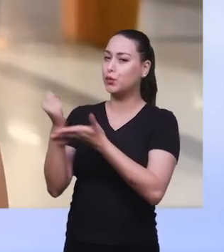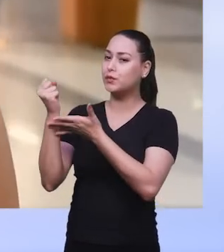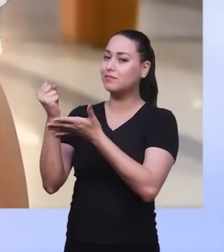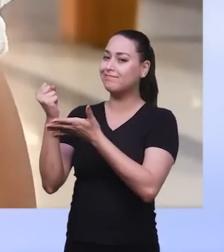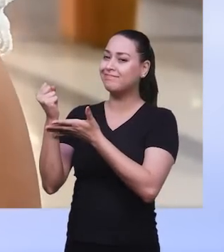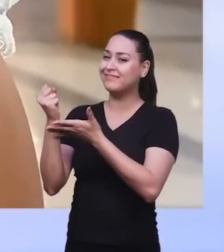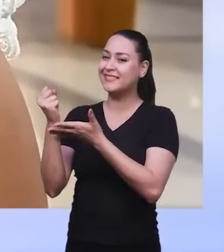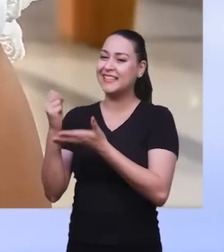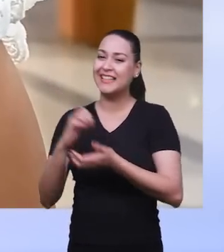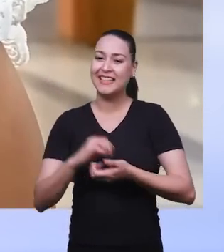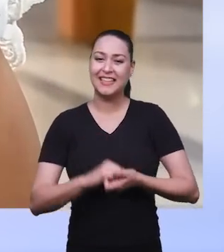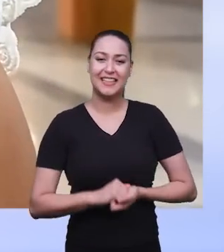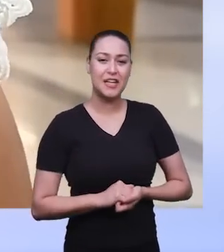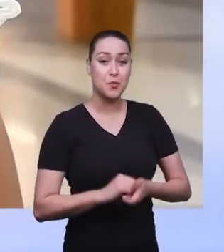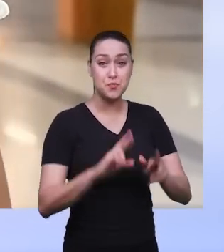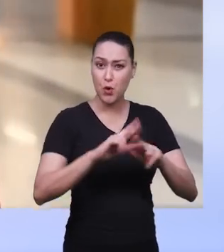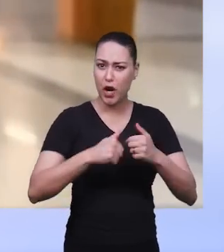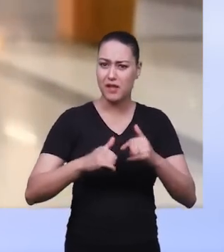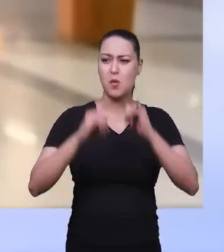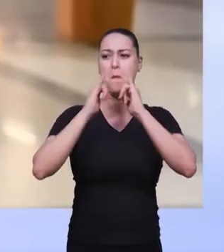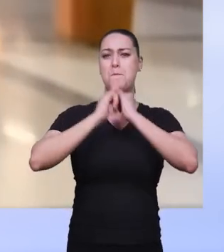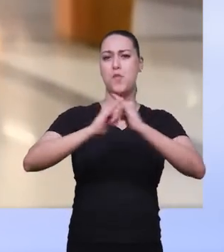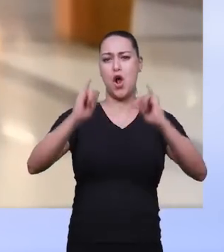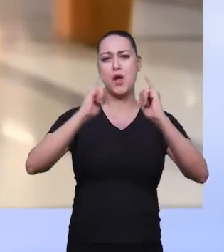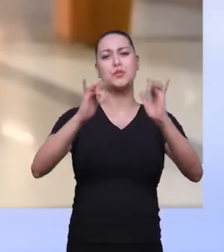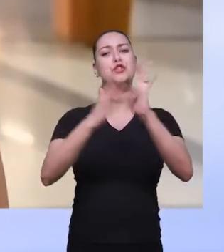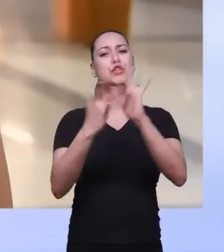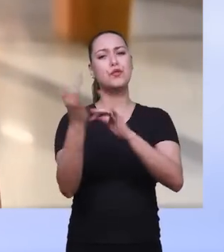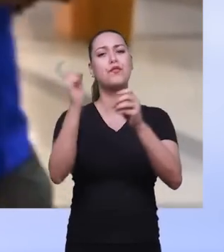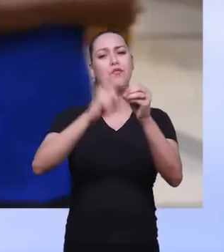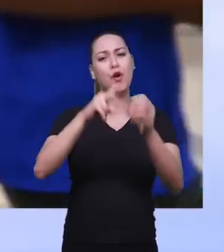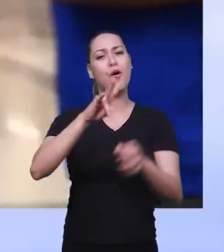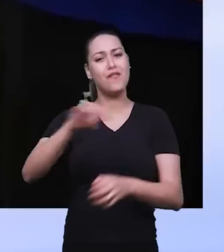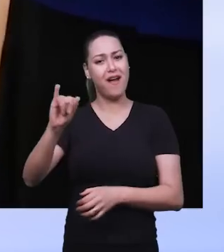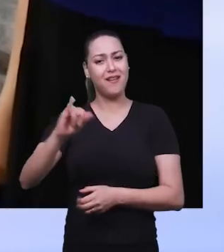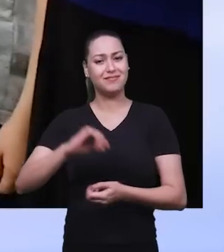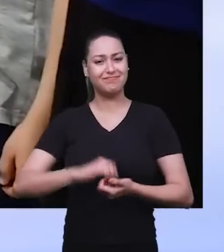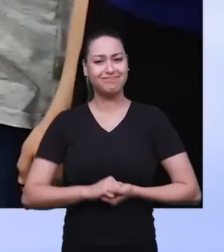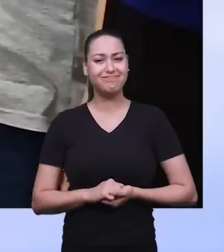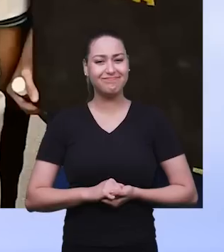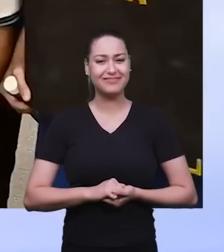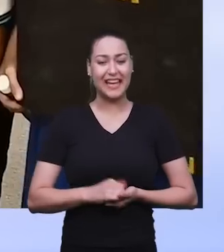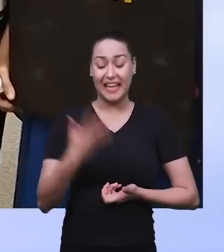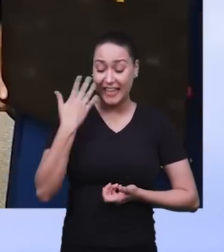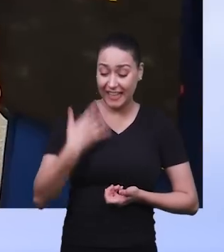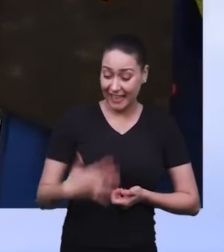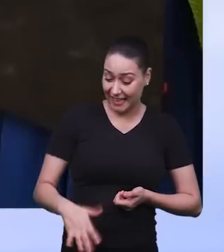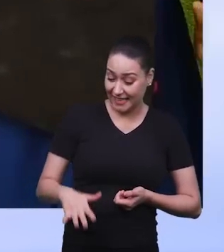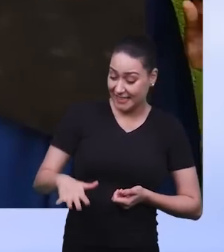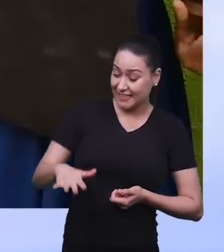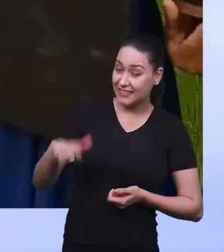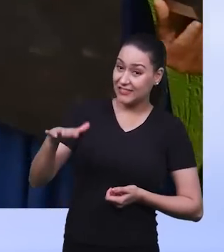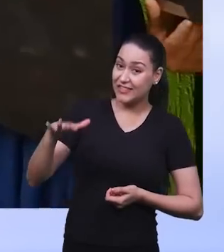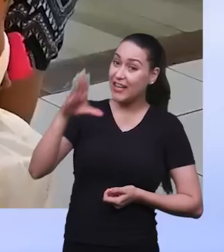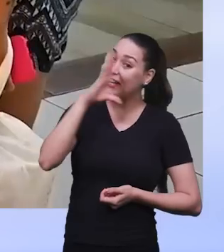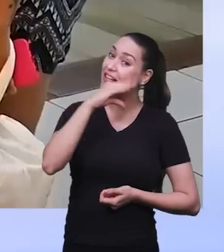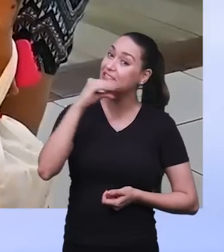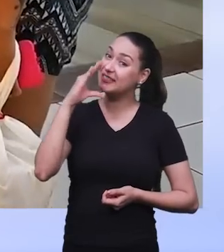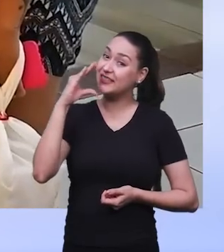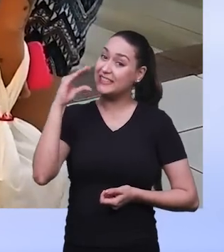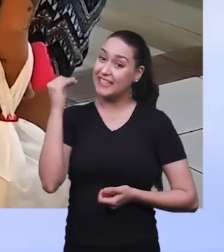E por isso a igreja proclama cada dia mais e mais a volta do Senhor Jesus. Crianças, intermediários e